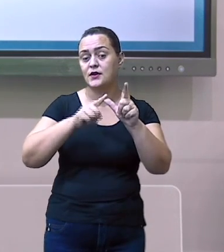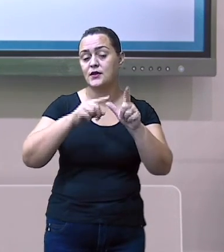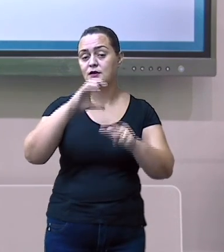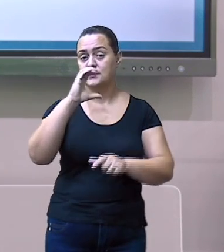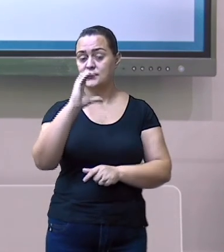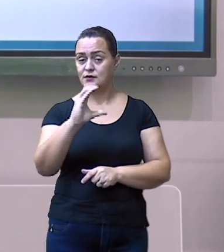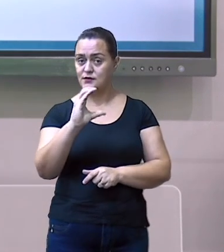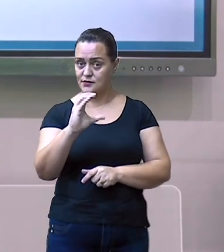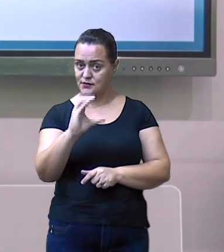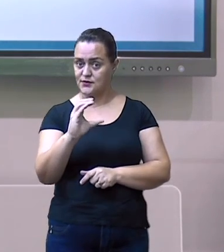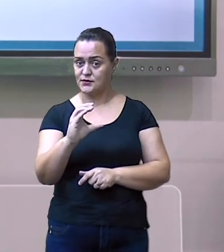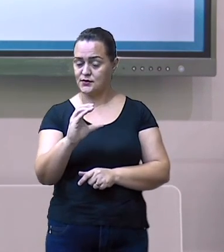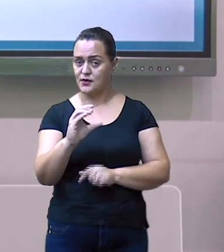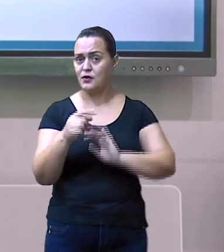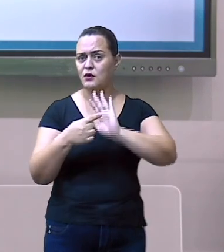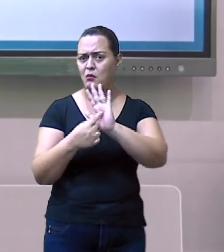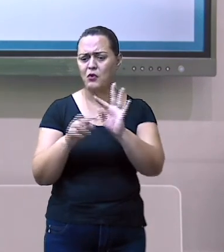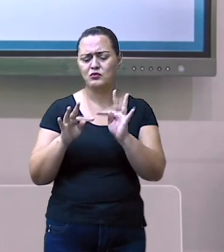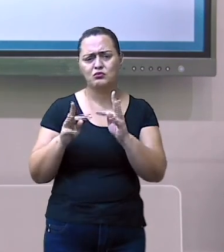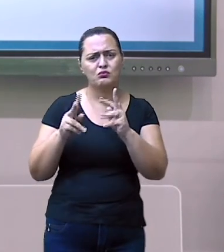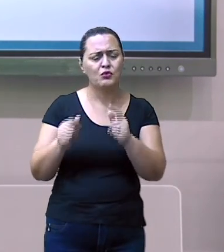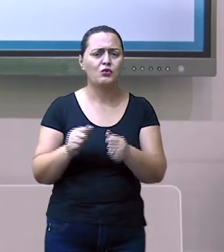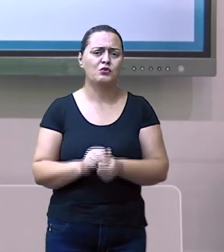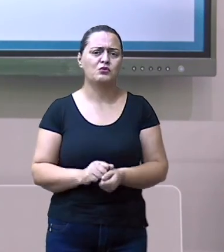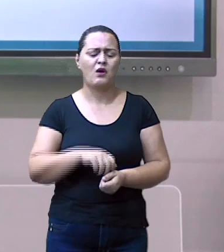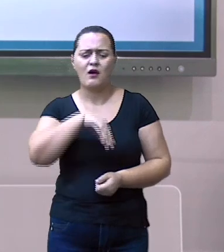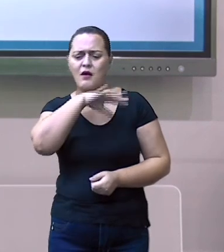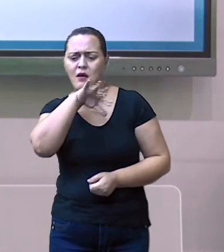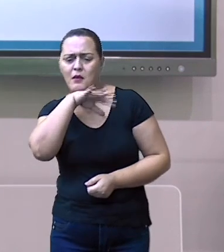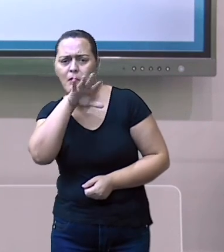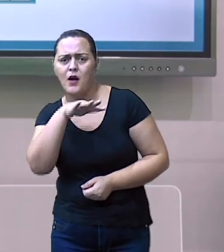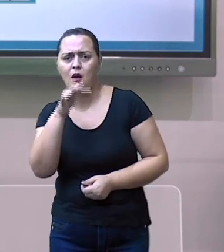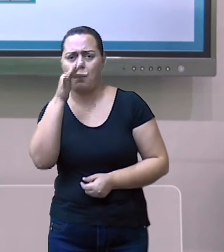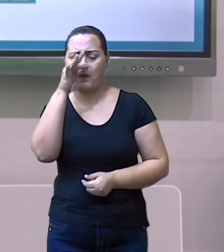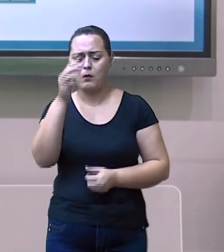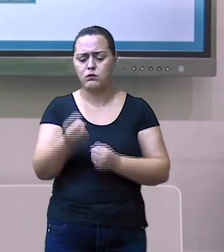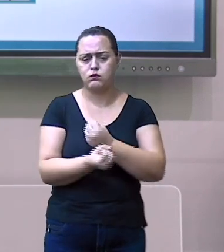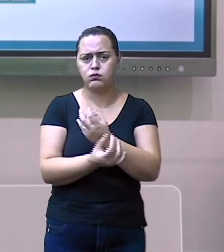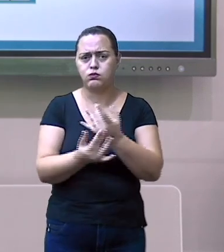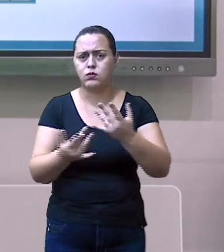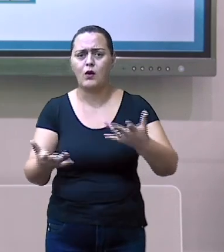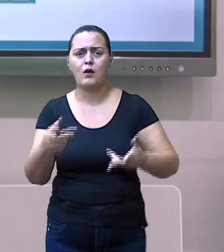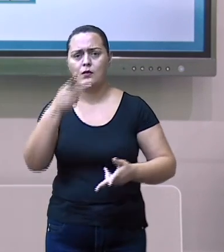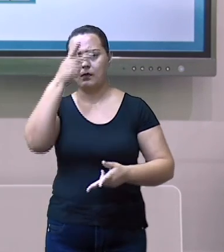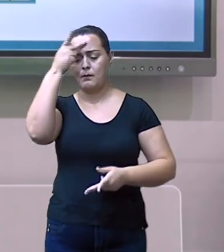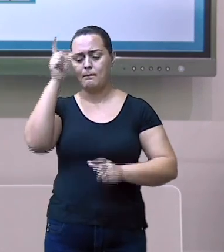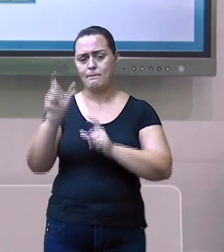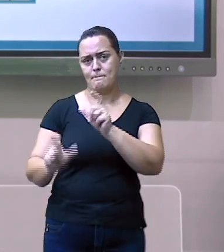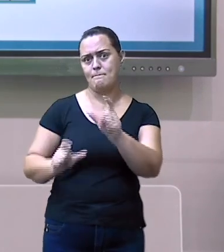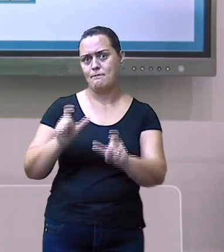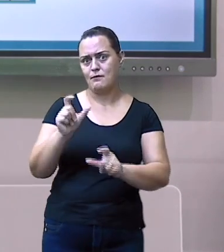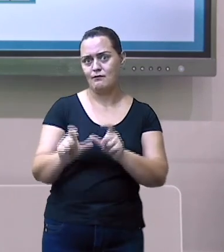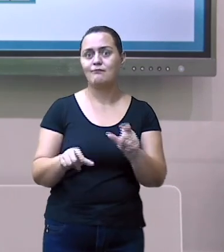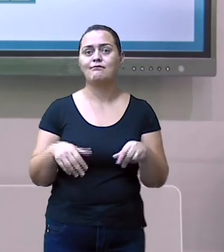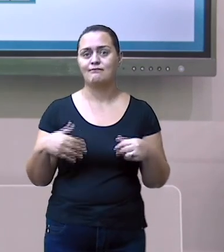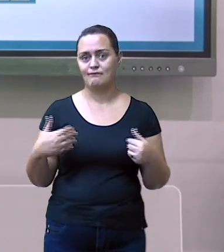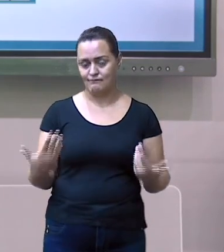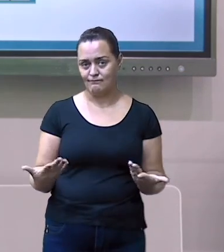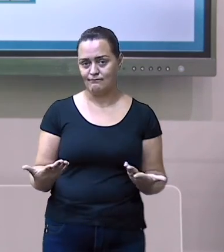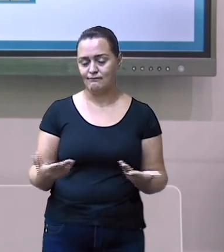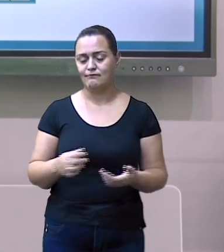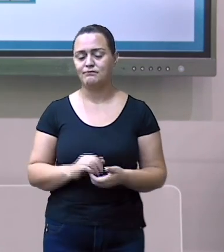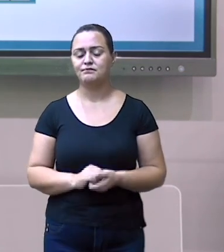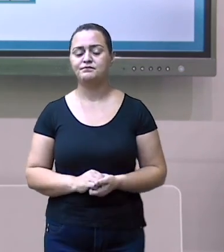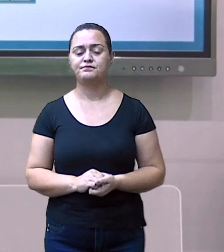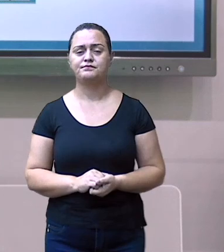os animais, os seres humanos, uma história, uma ideia. Essa foi a nossa aula de hoje. Espero você para a